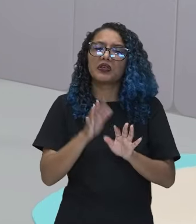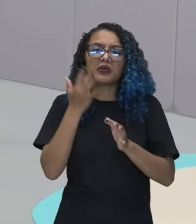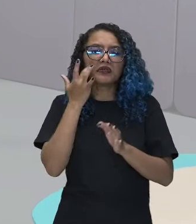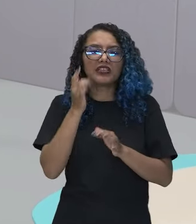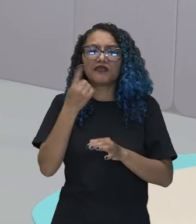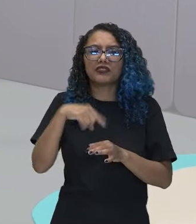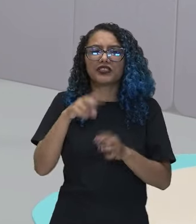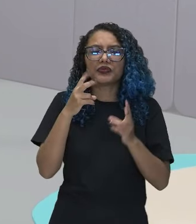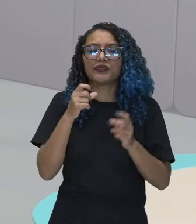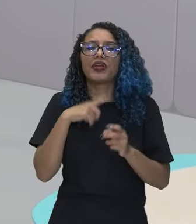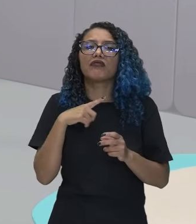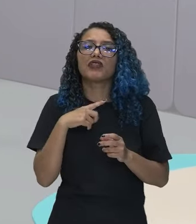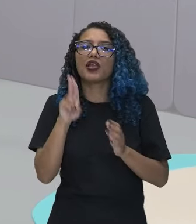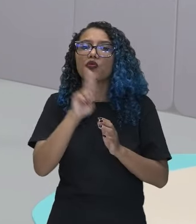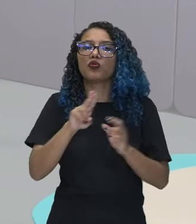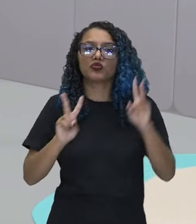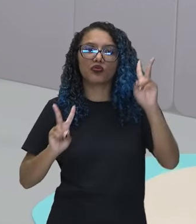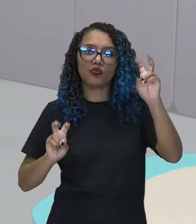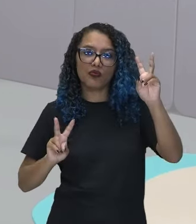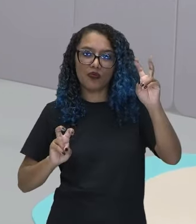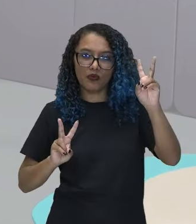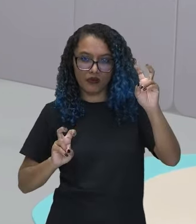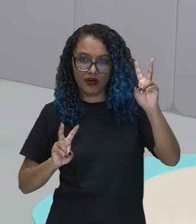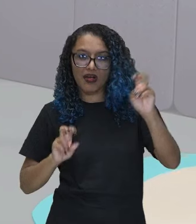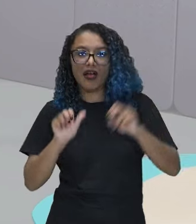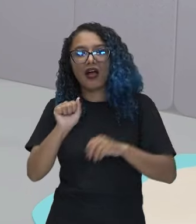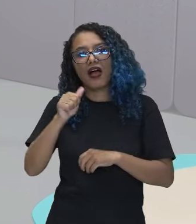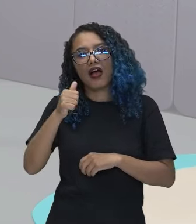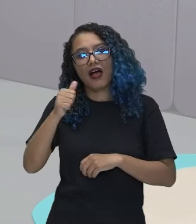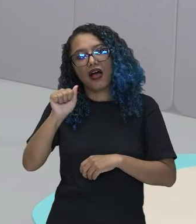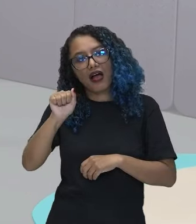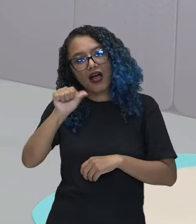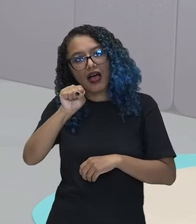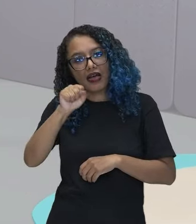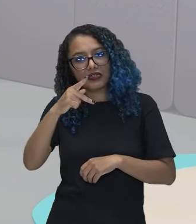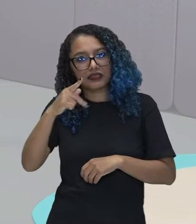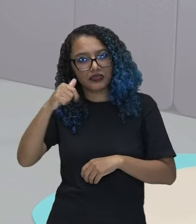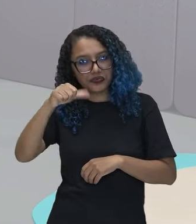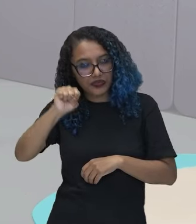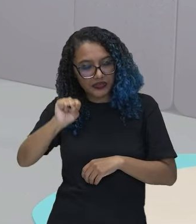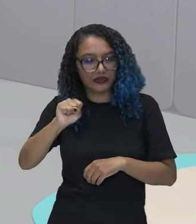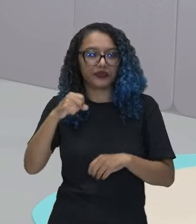as aspas, né? Quando o jornalista vai falar,